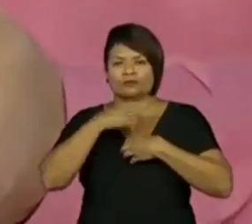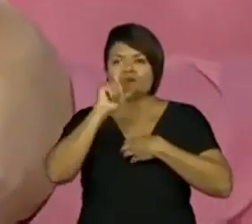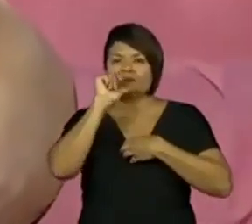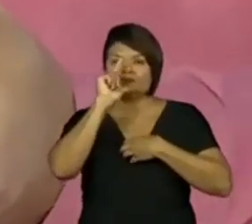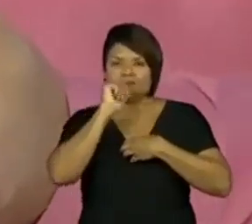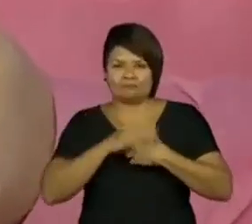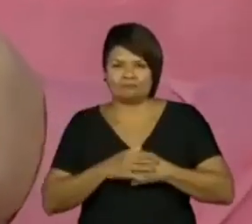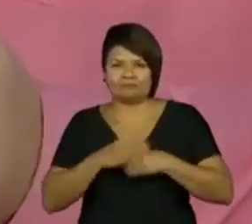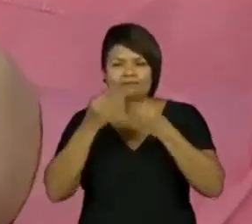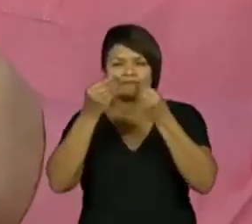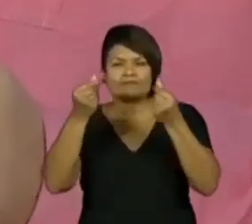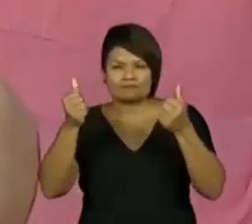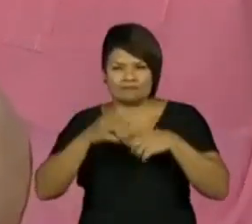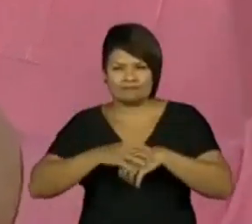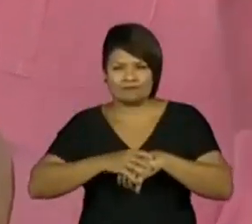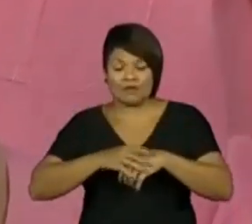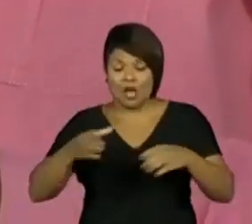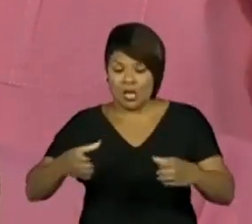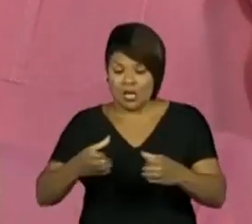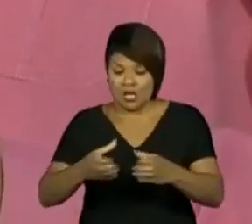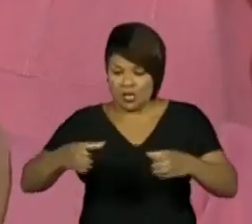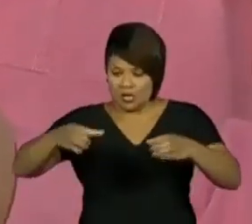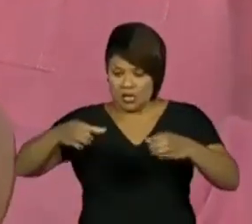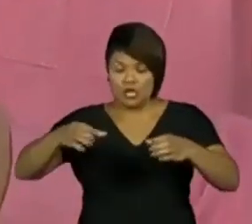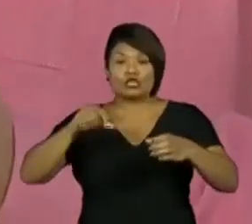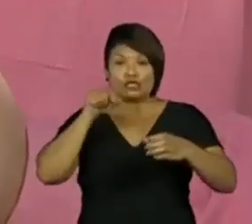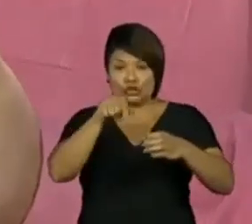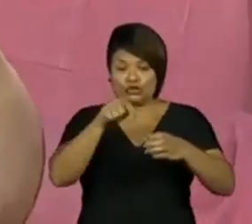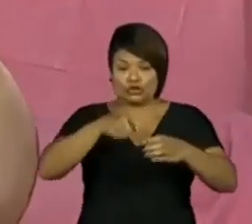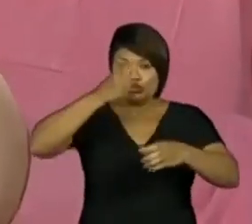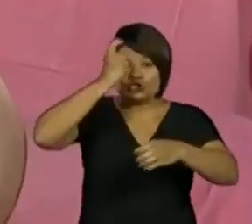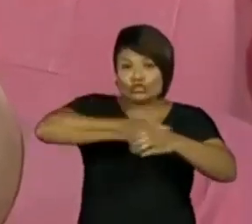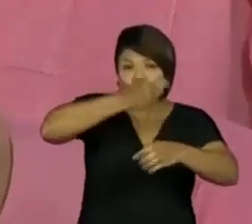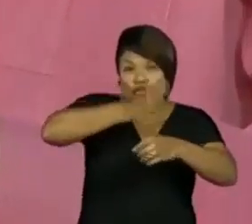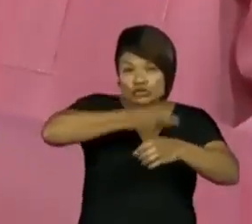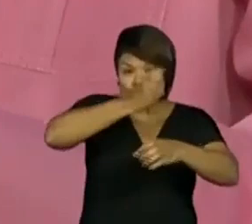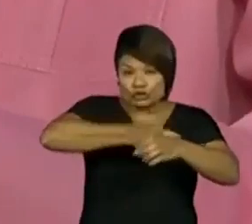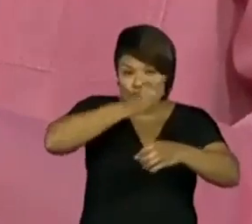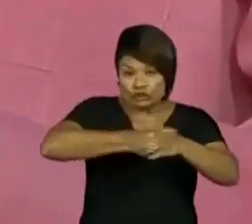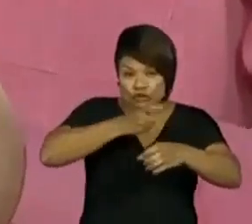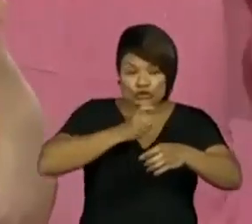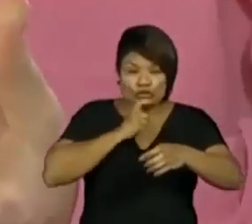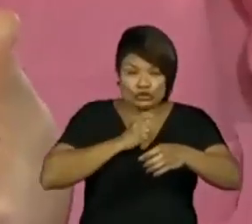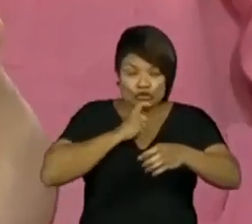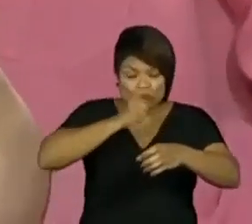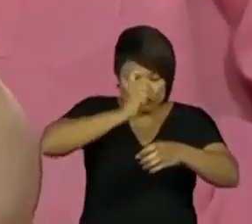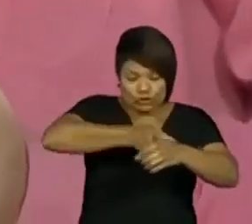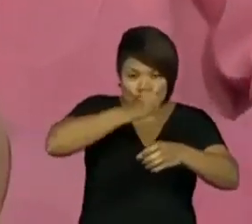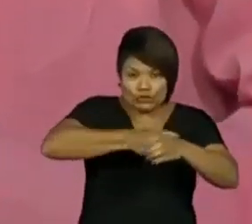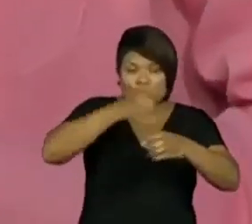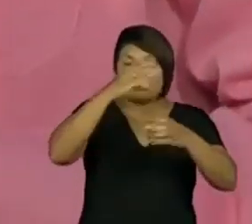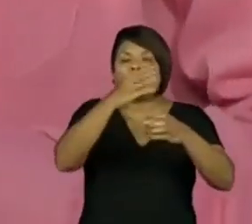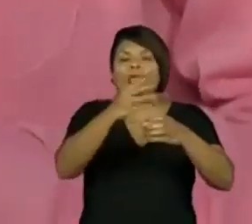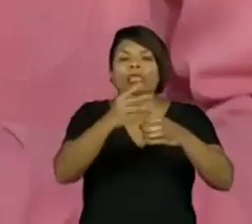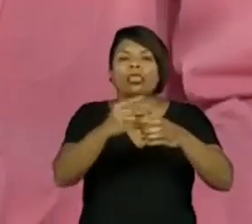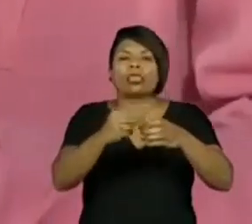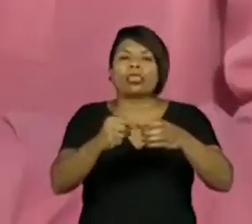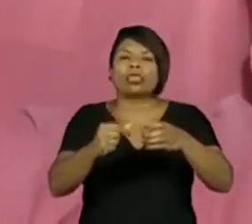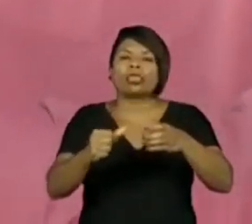gelo, neste momento, está mudando do estado sólido para o estado